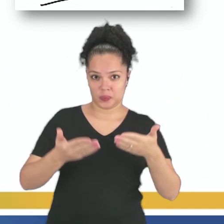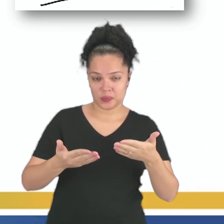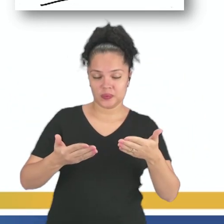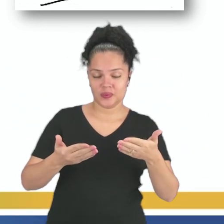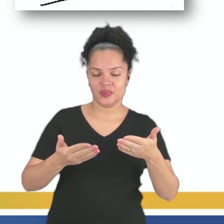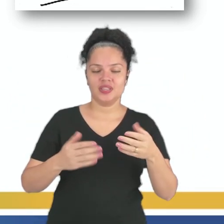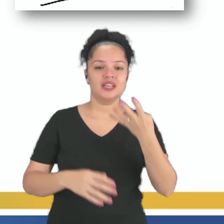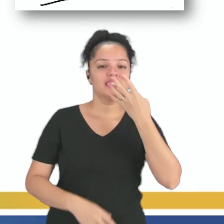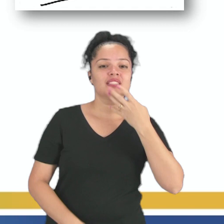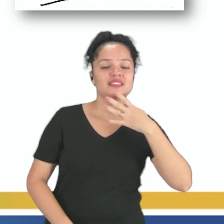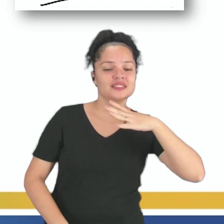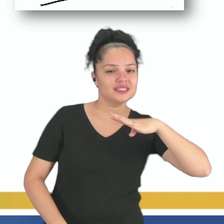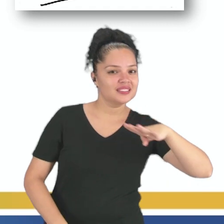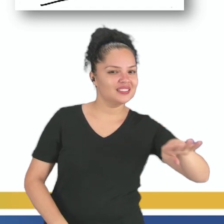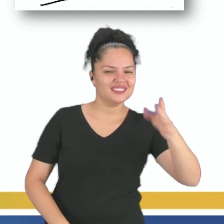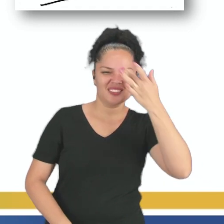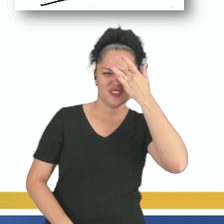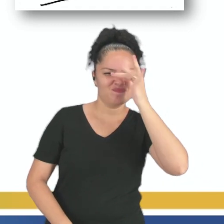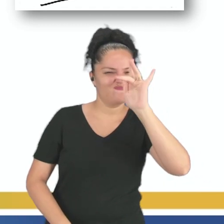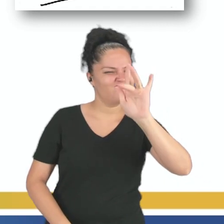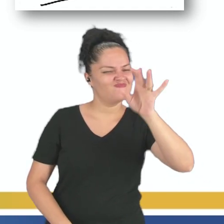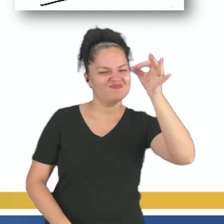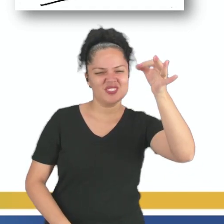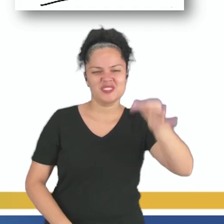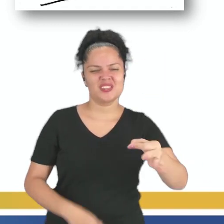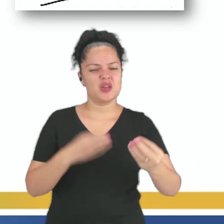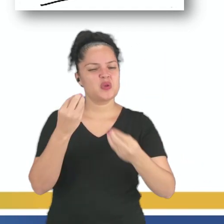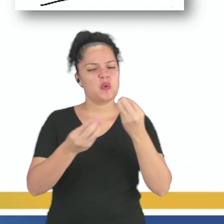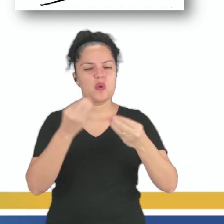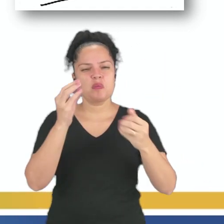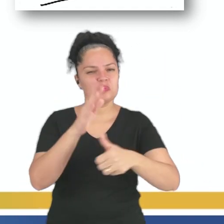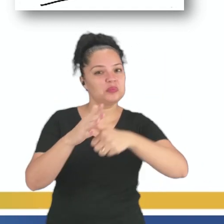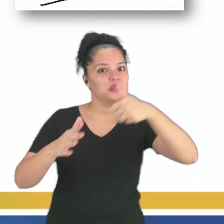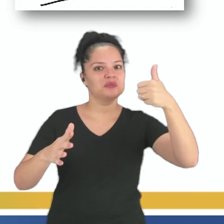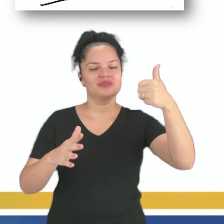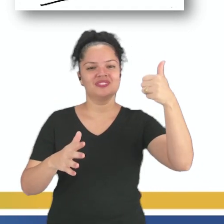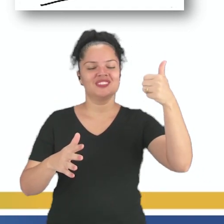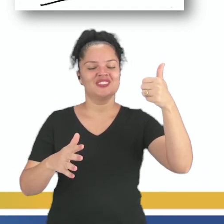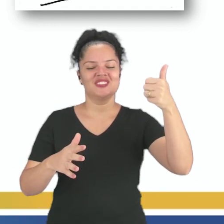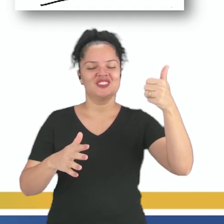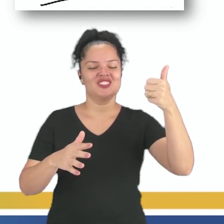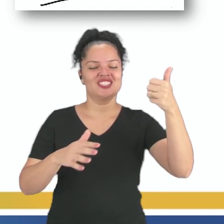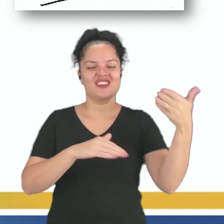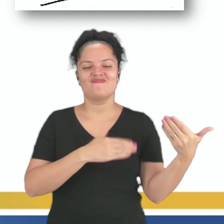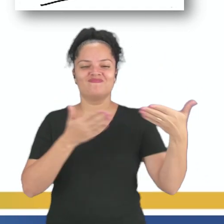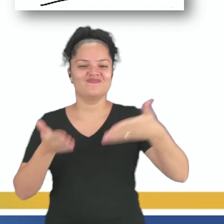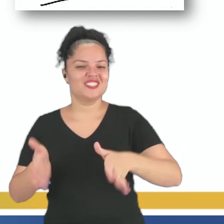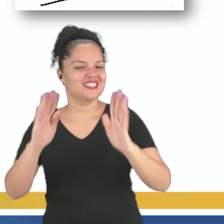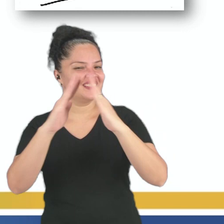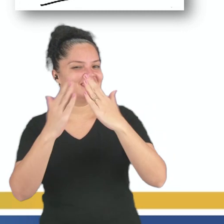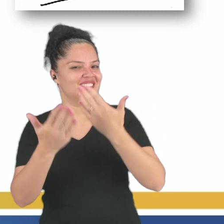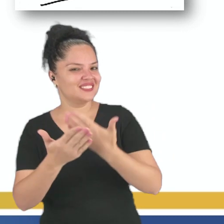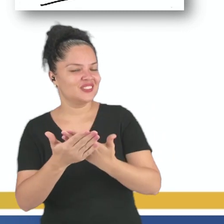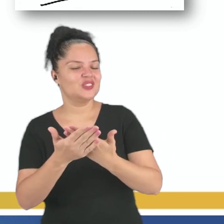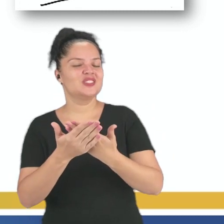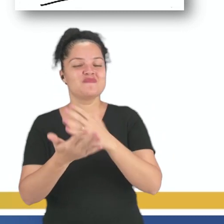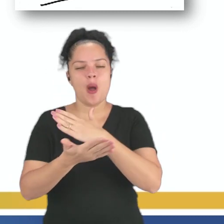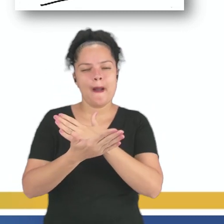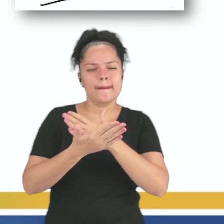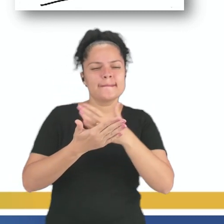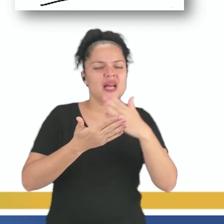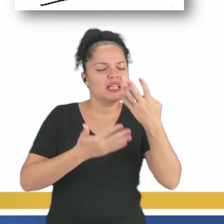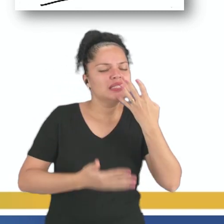as crianças não sabem direito como é o primeiro dia em que a gente entra na escola. Elas começam